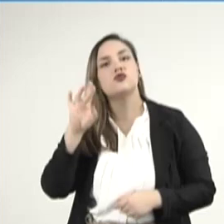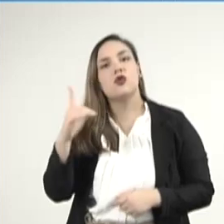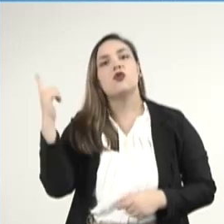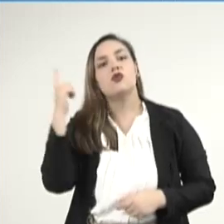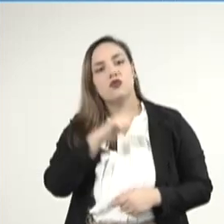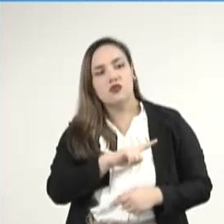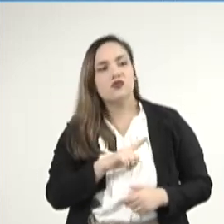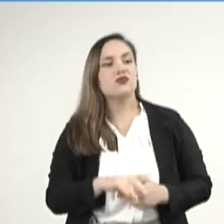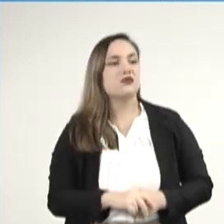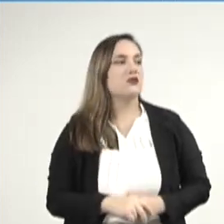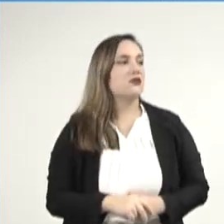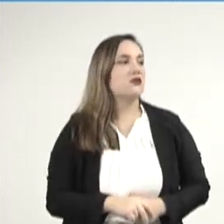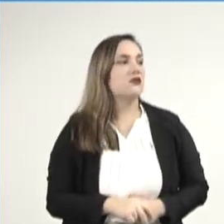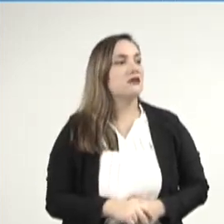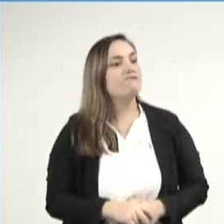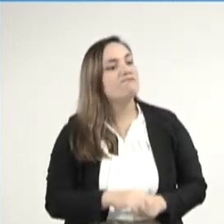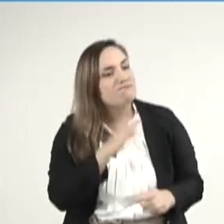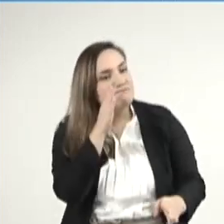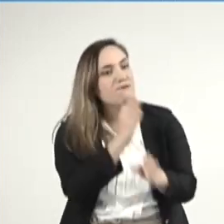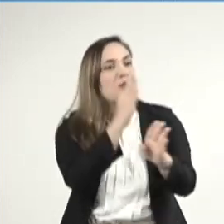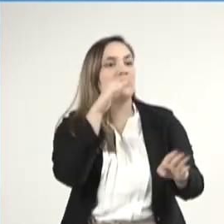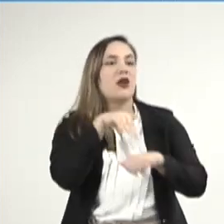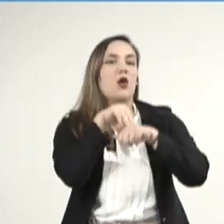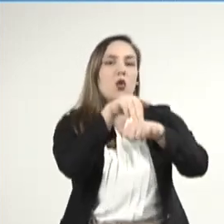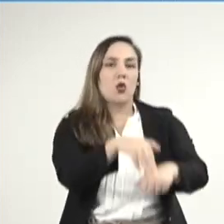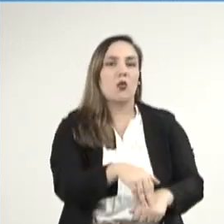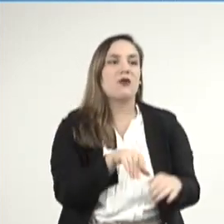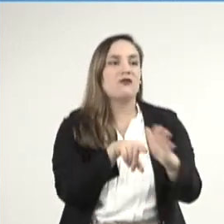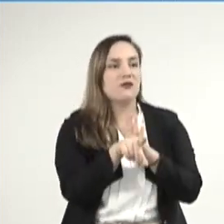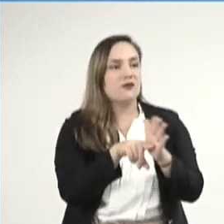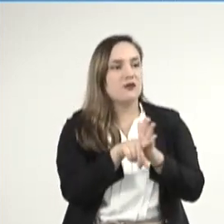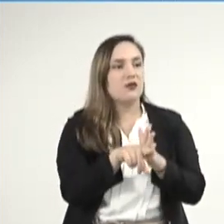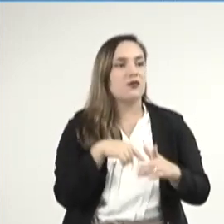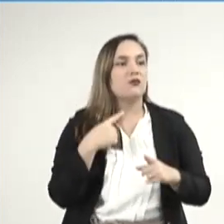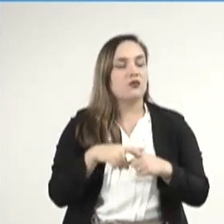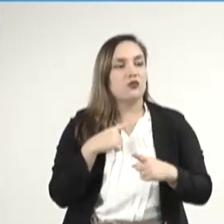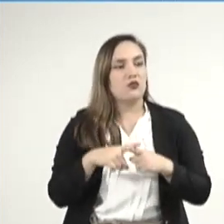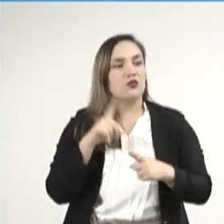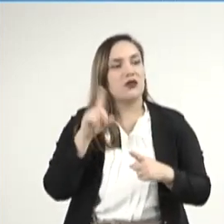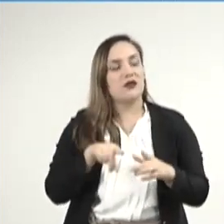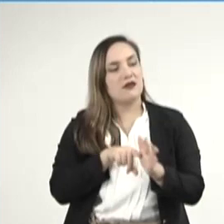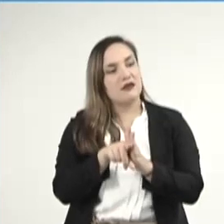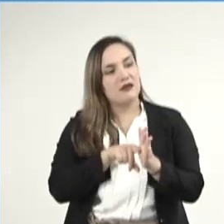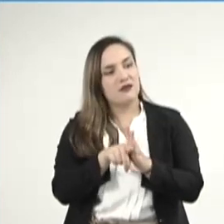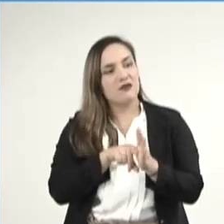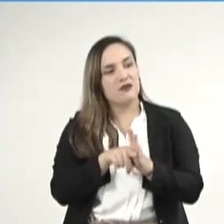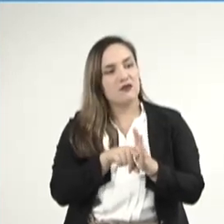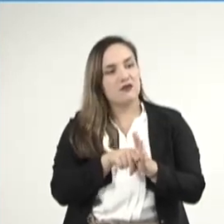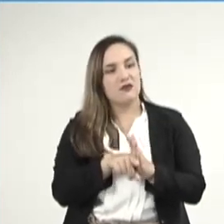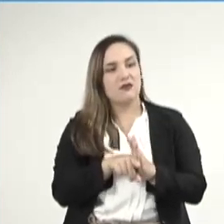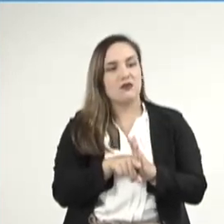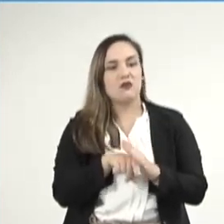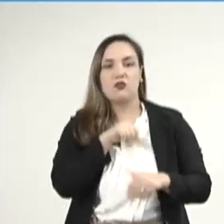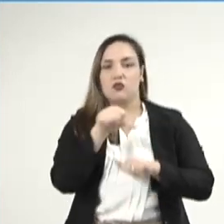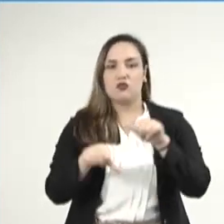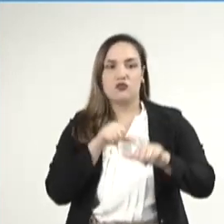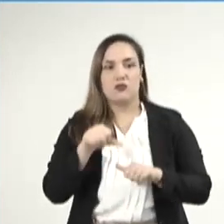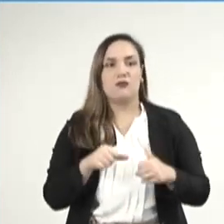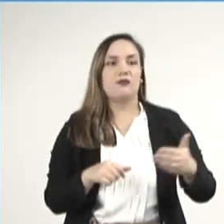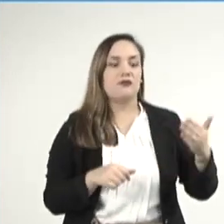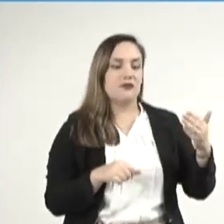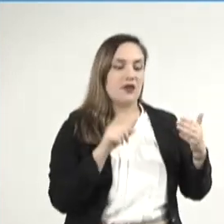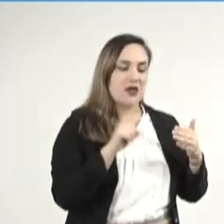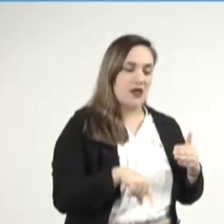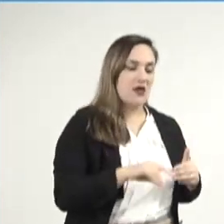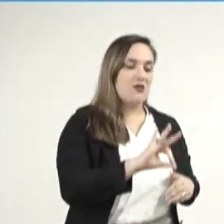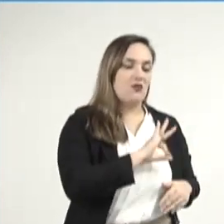essa conclusão nessa investigação porque a investigação saiu do âmbito